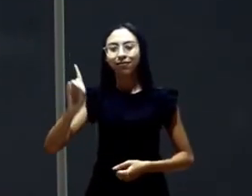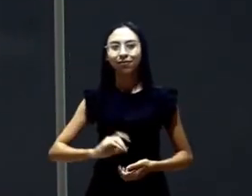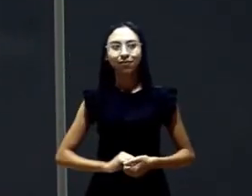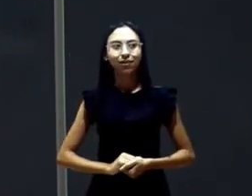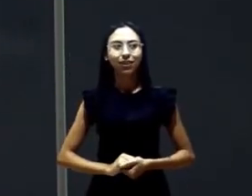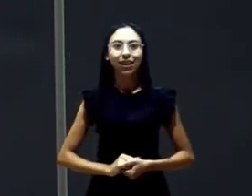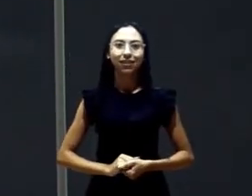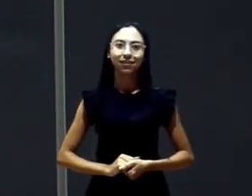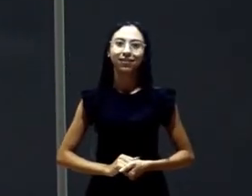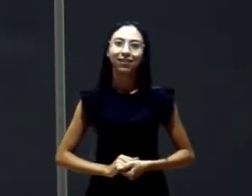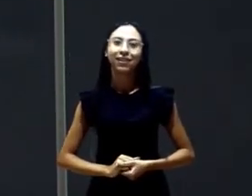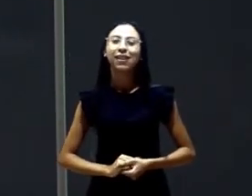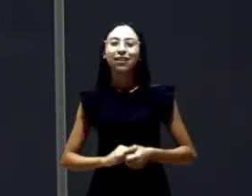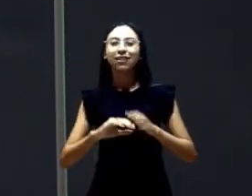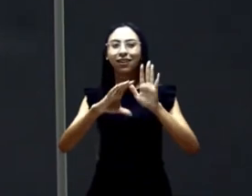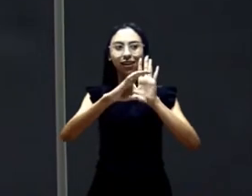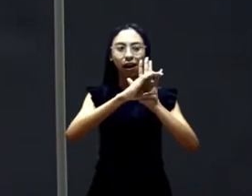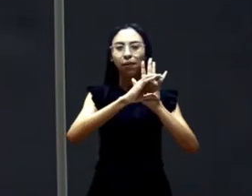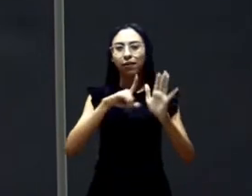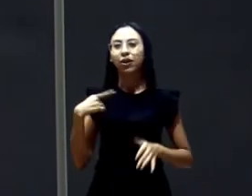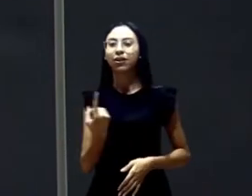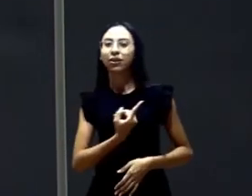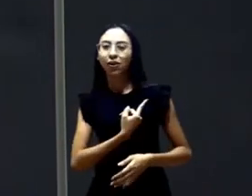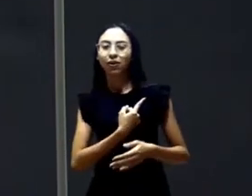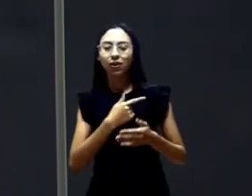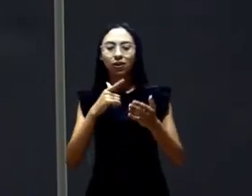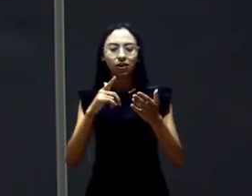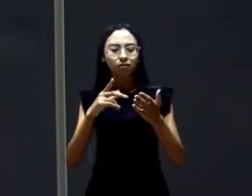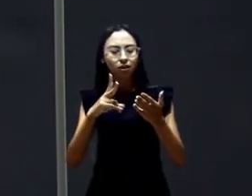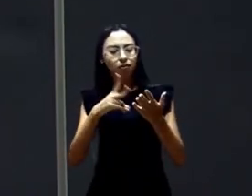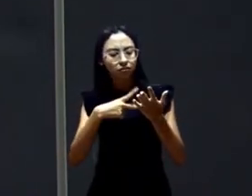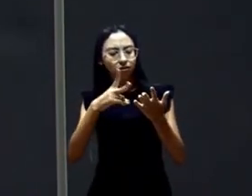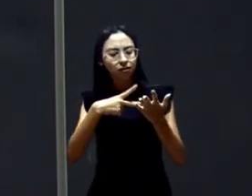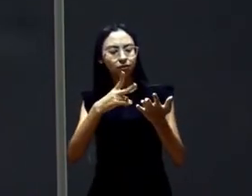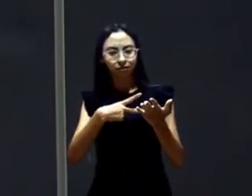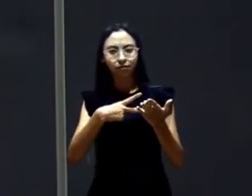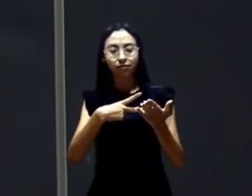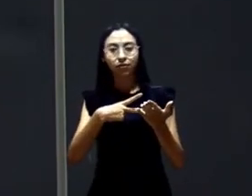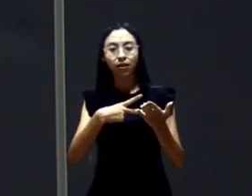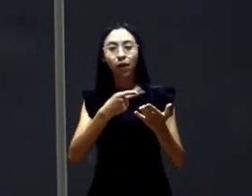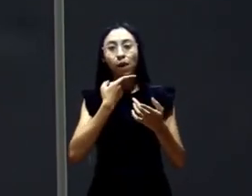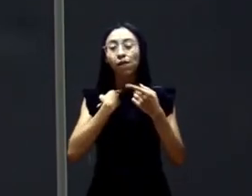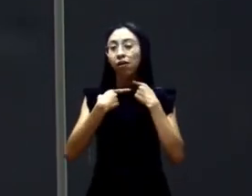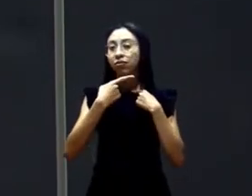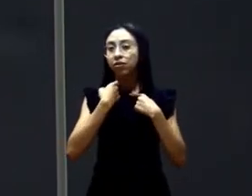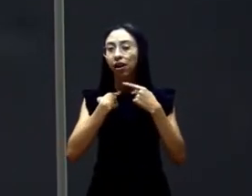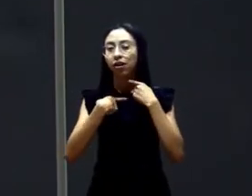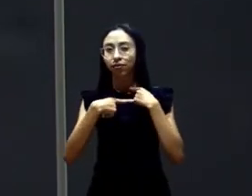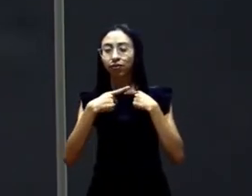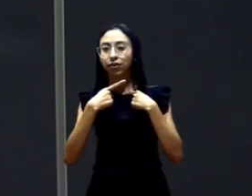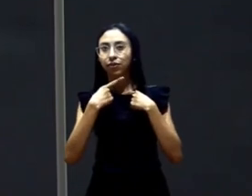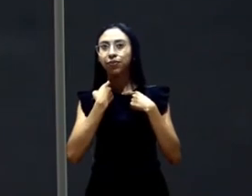e nesse capítulo que nós vamos ler, eu gostaria de fazer a sugestão para a